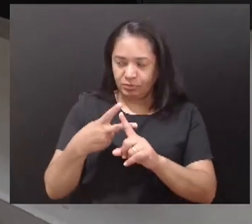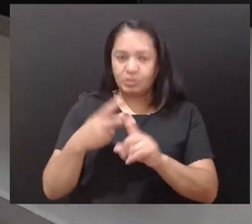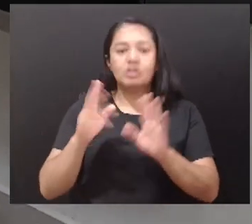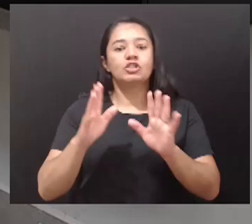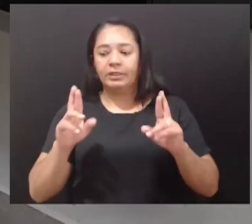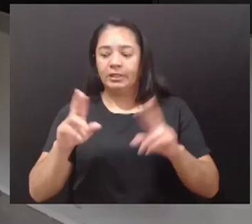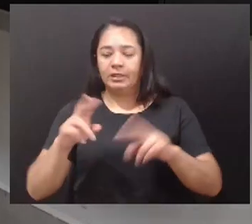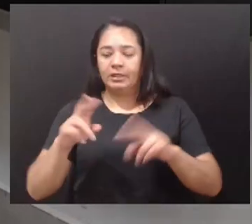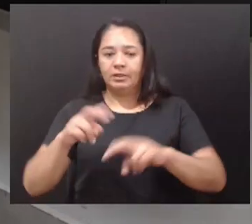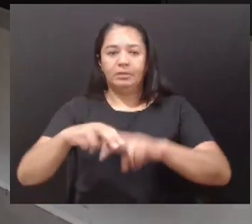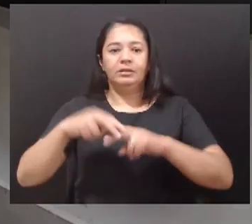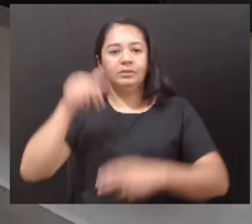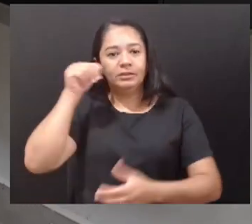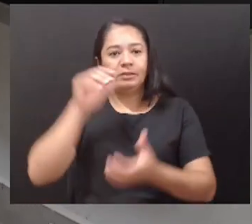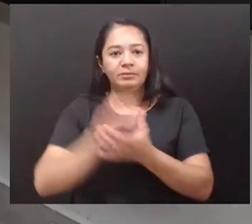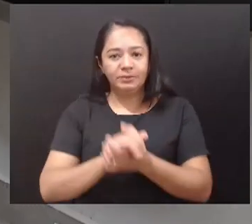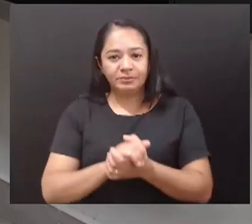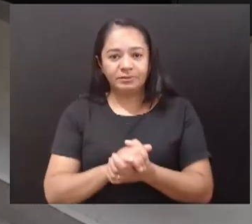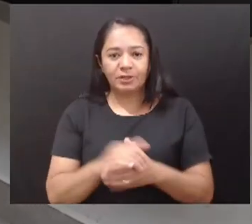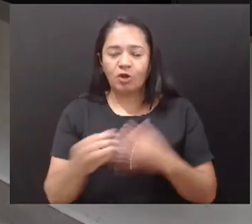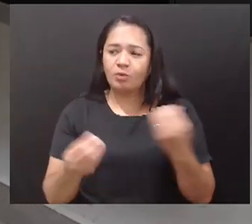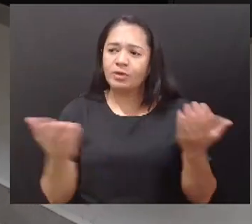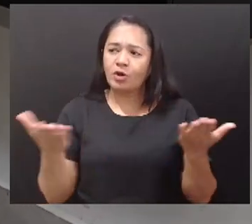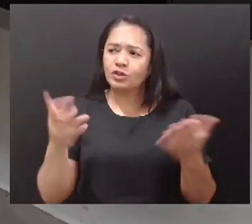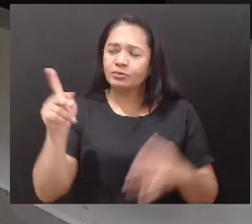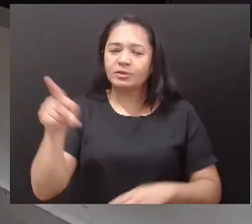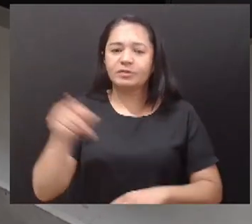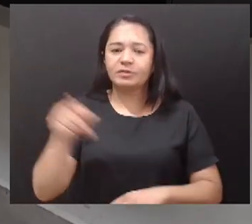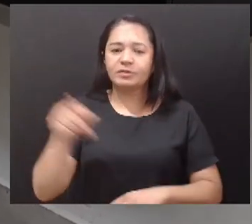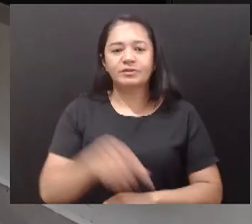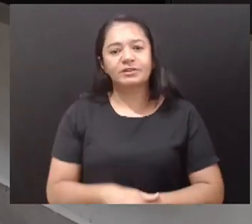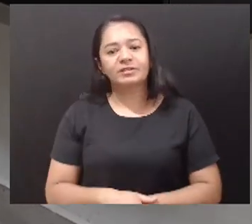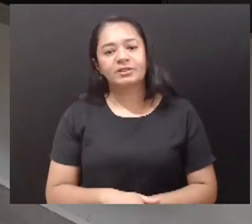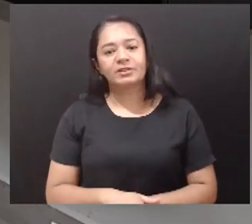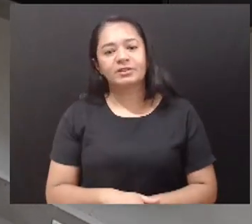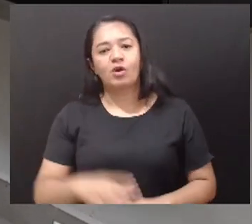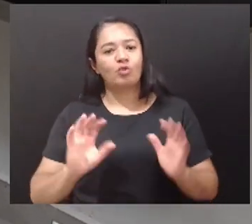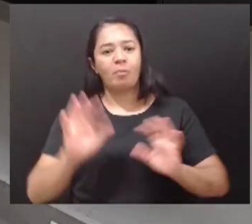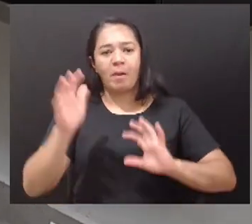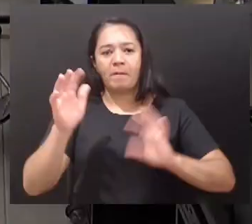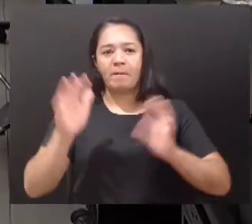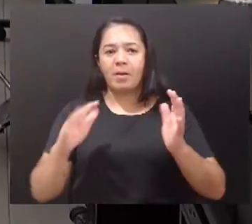E como que é para você hoje? Olha, realizou o sonho, tem uma grande trajetória,